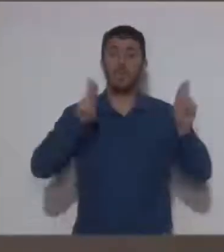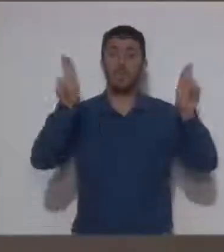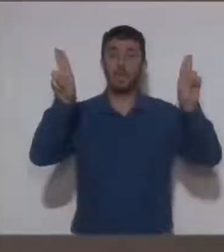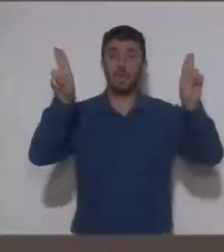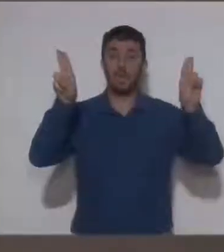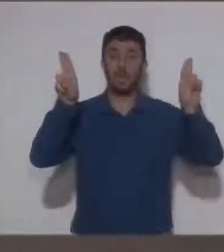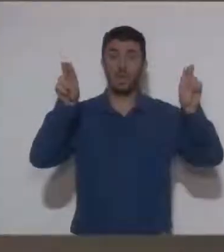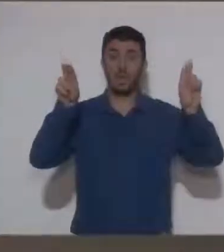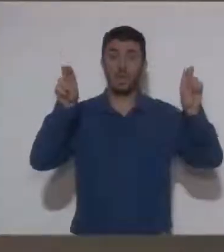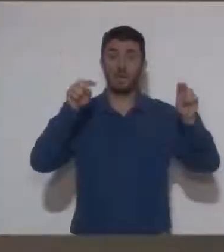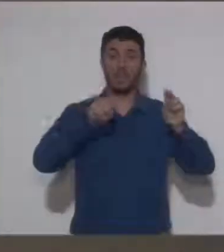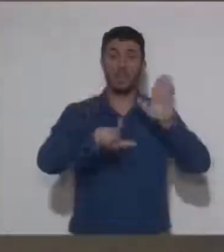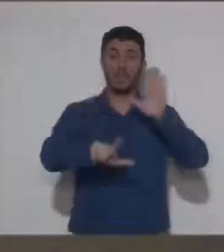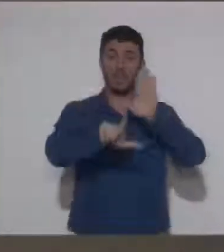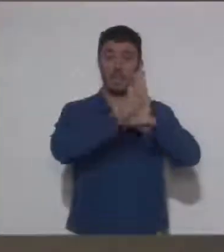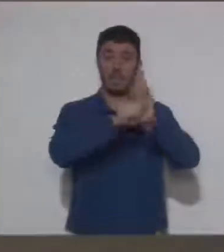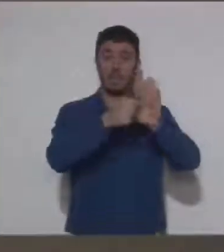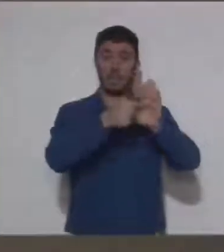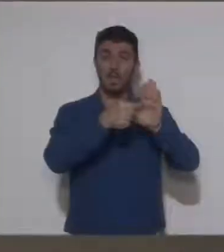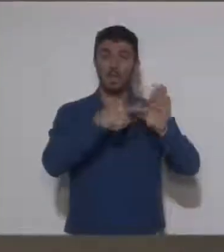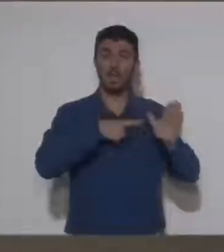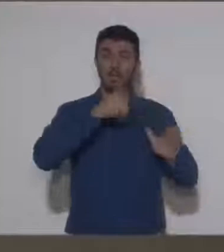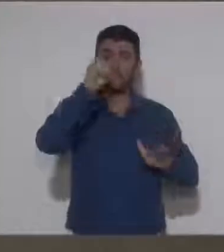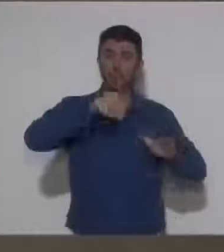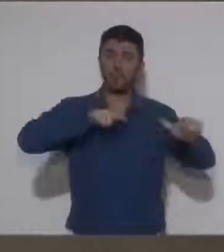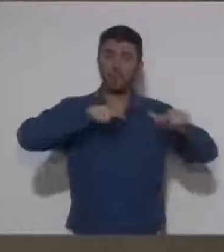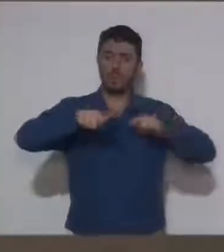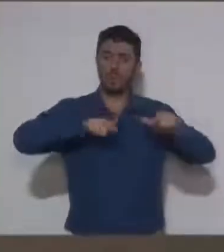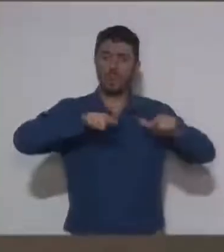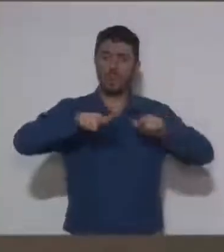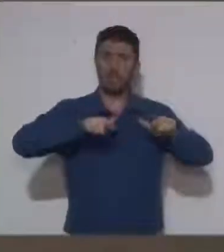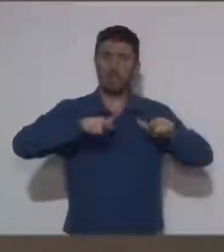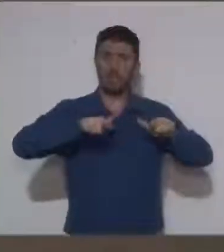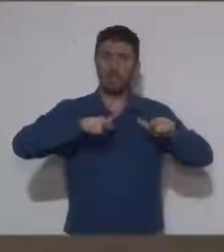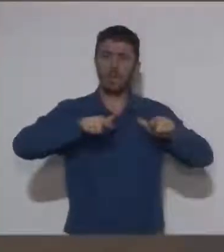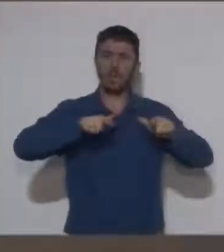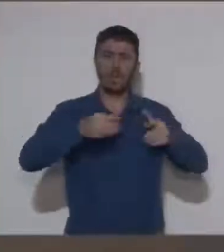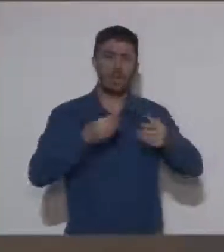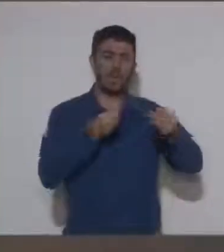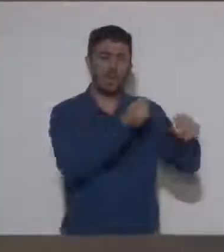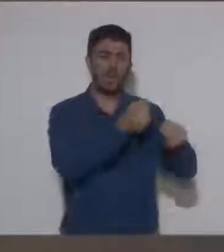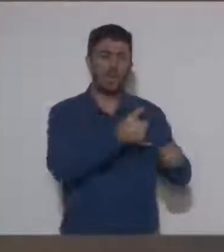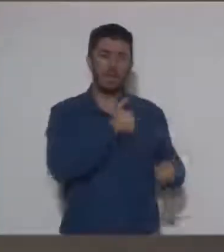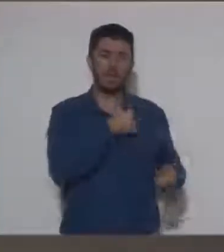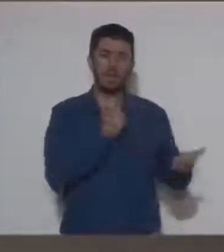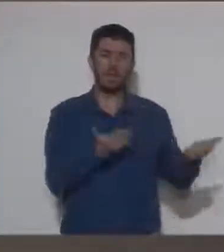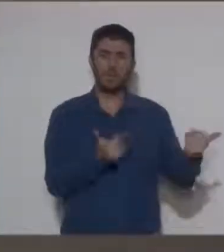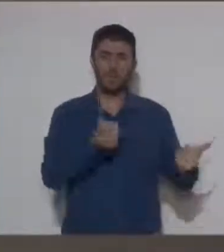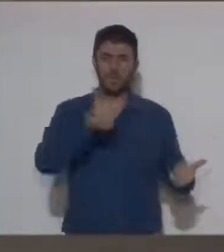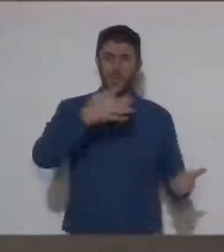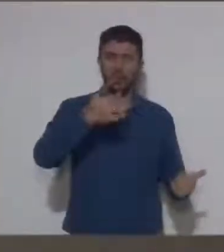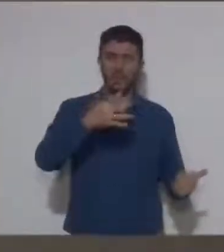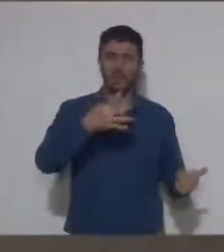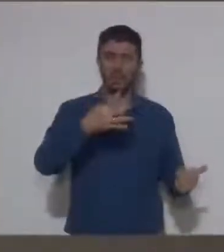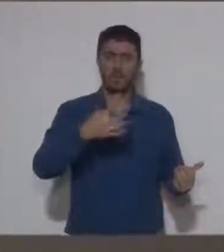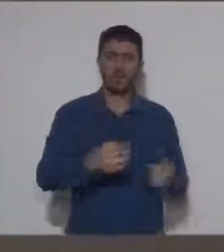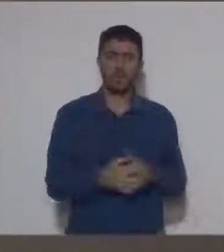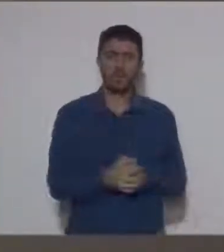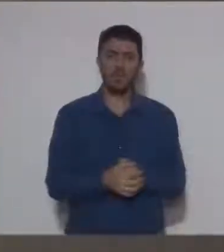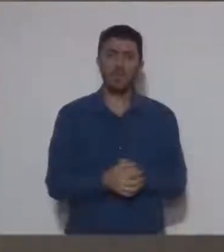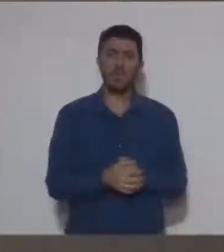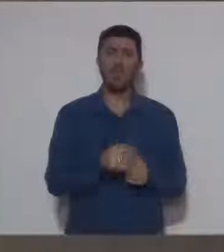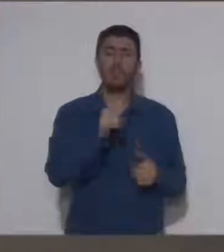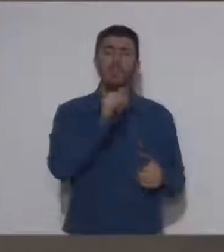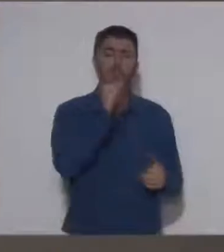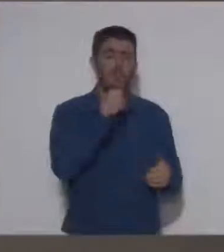trabalhista assegura o direito mesmo antes de completar 14 anos. Ou seja, se um jovem, a situação, na verdade, é